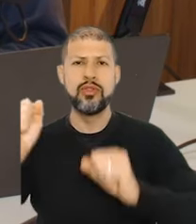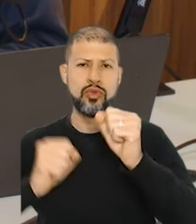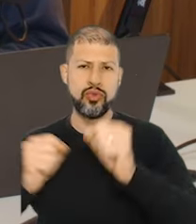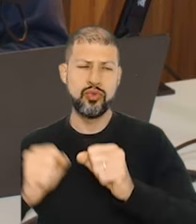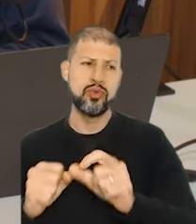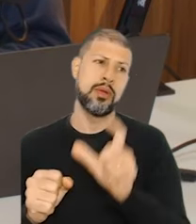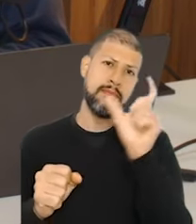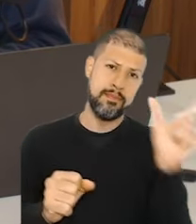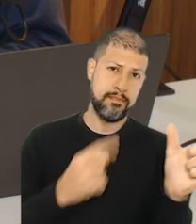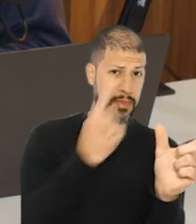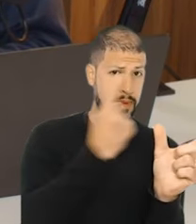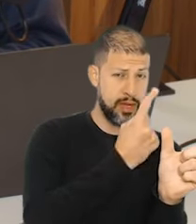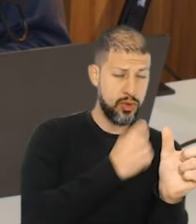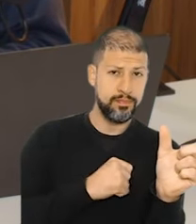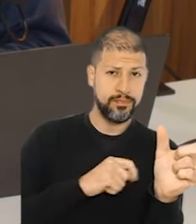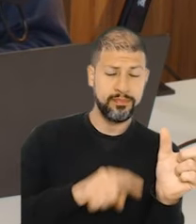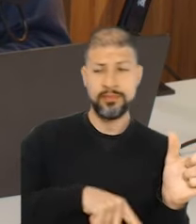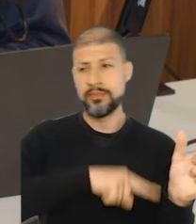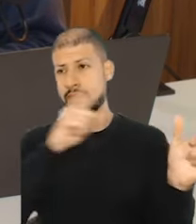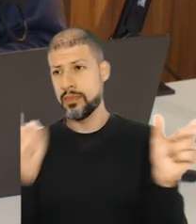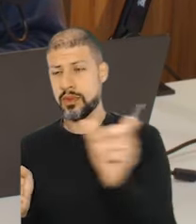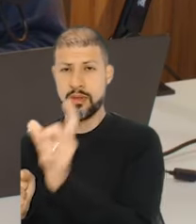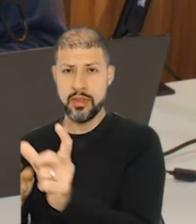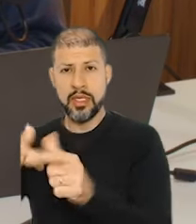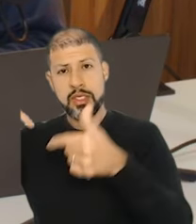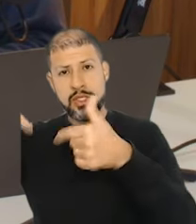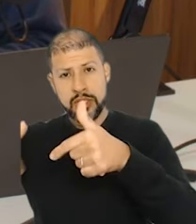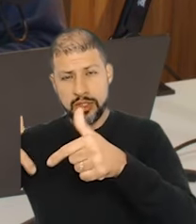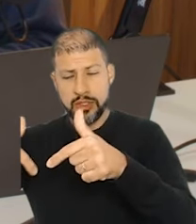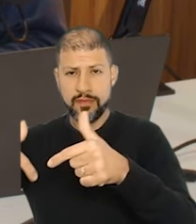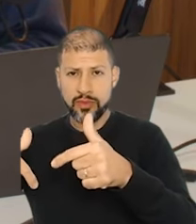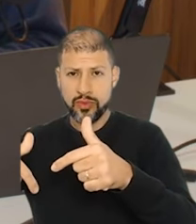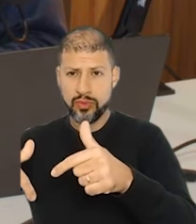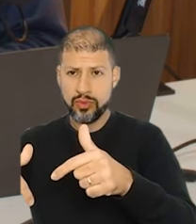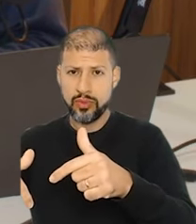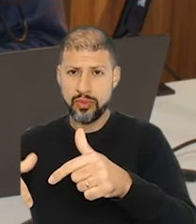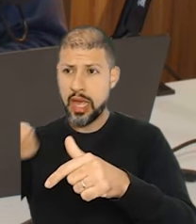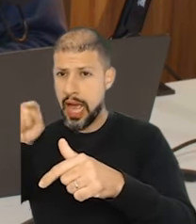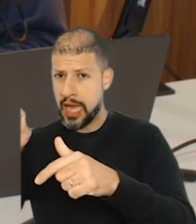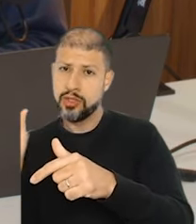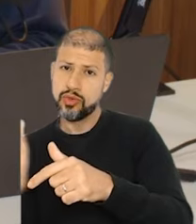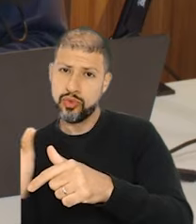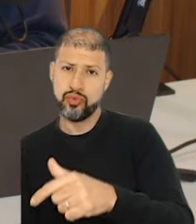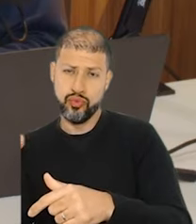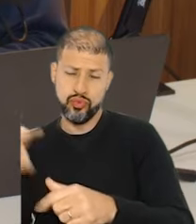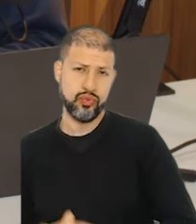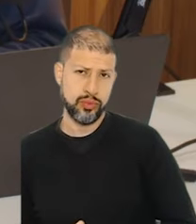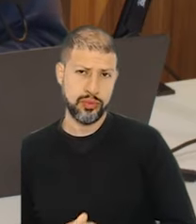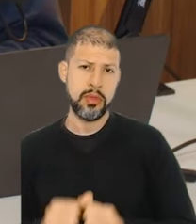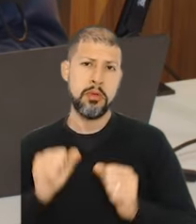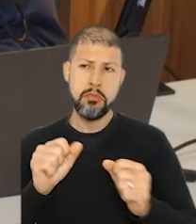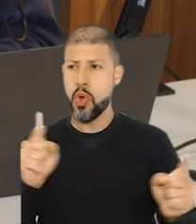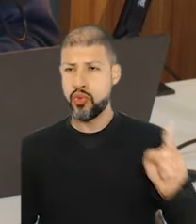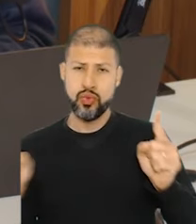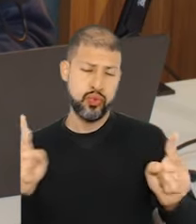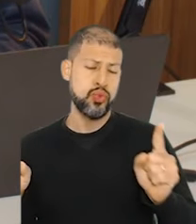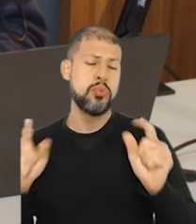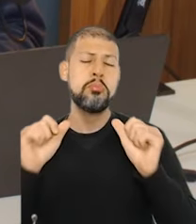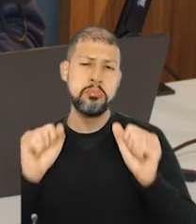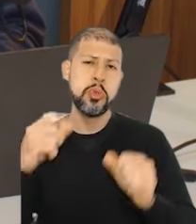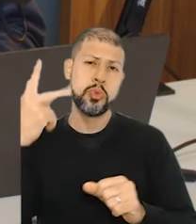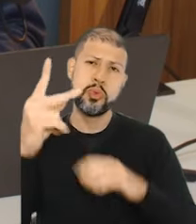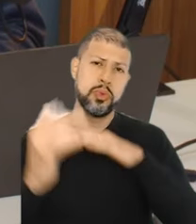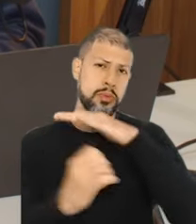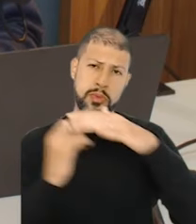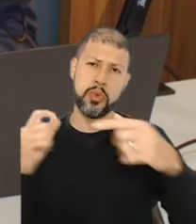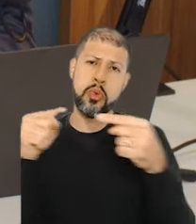ou indústria É nesse primeiro campo e se for vendas os serviços prestados É nesse segundo Campo pode ser que tenha as